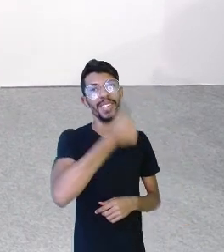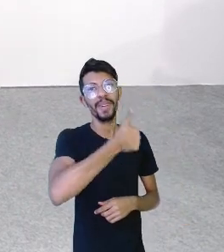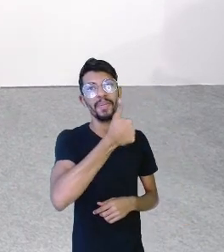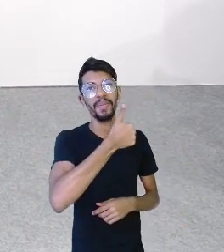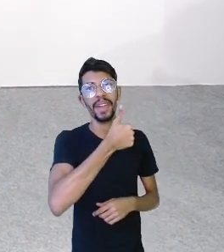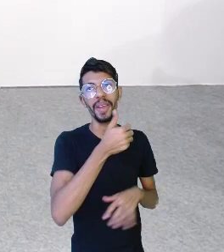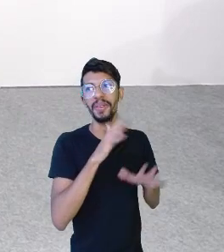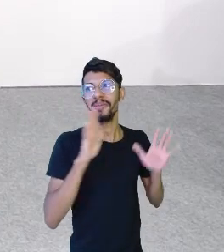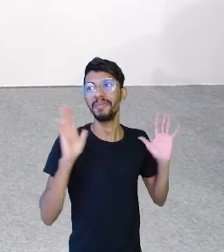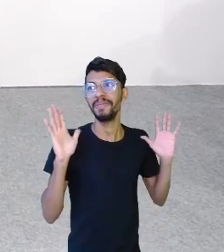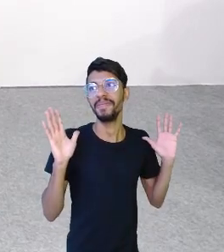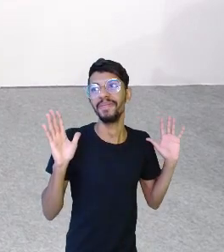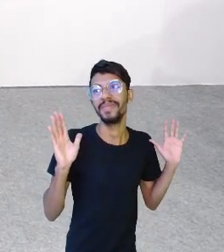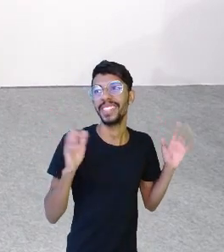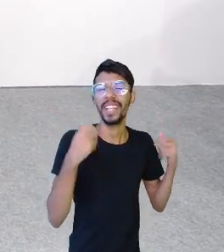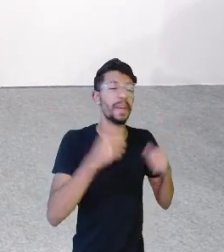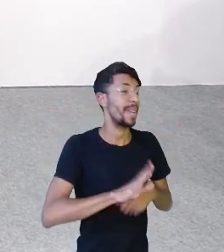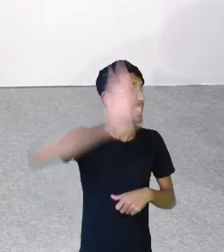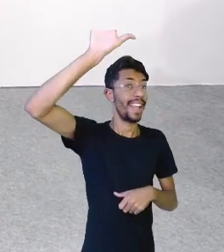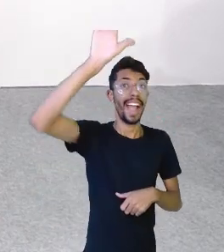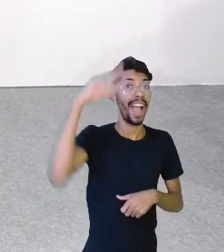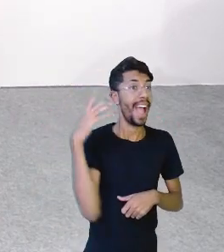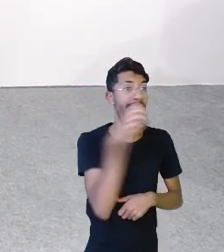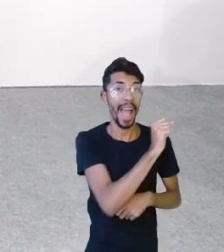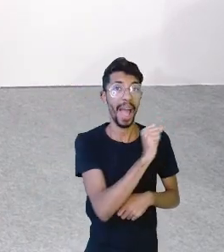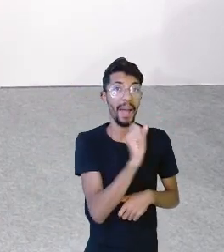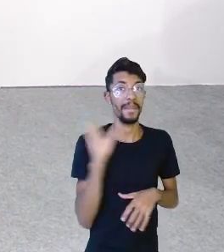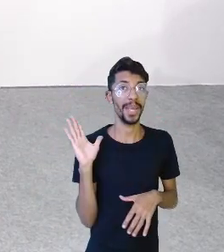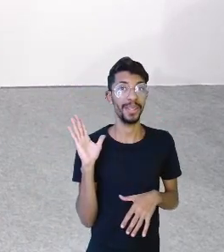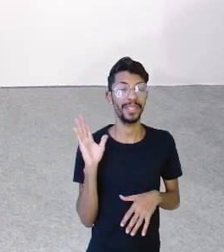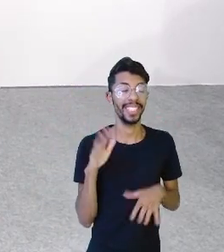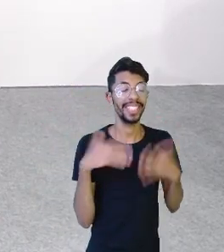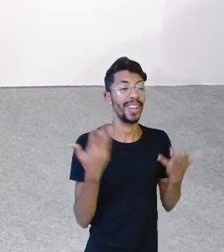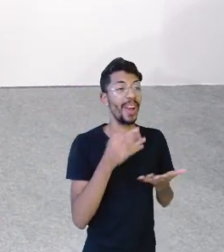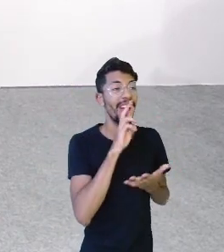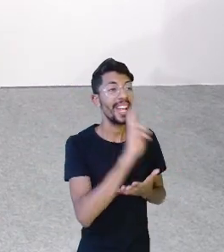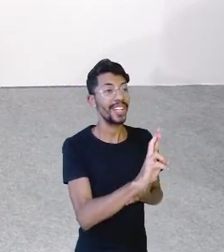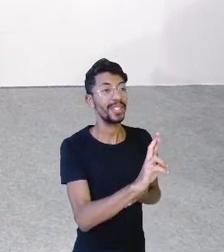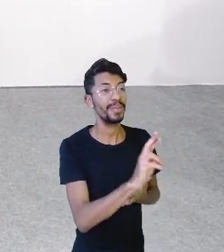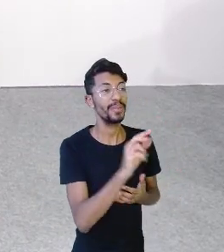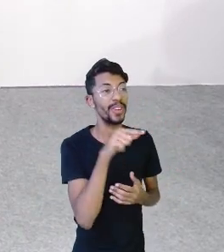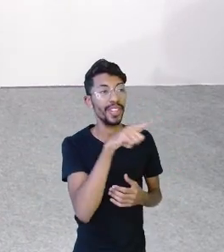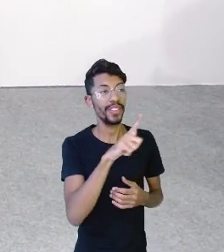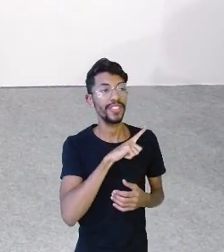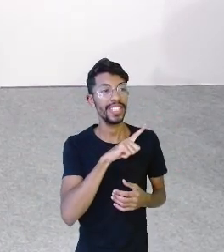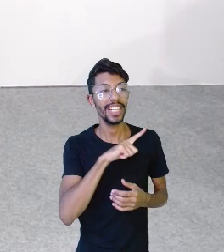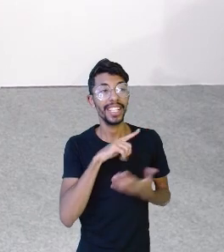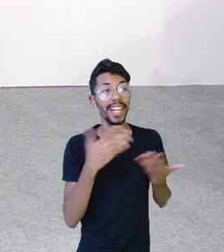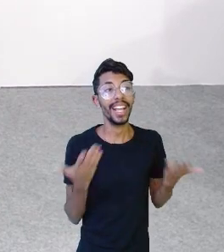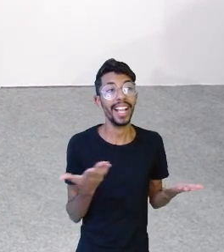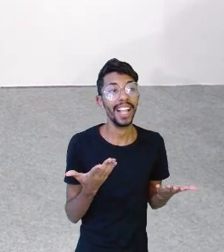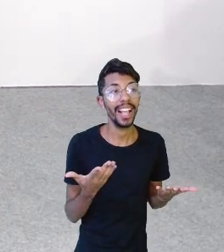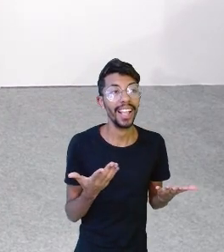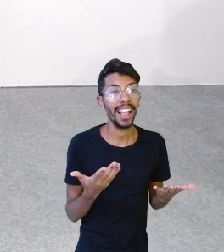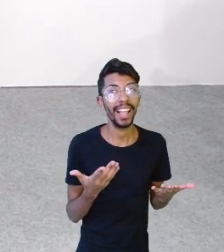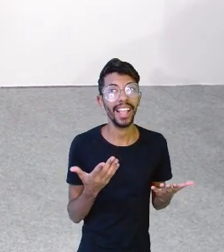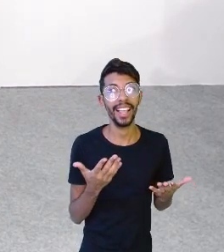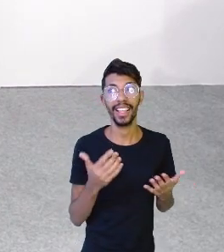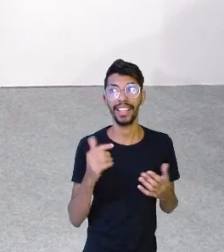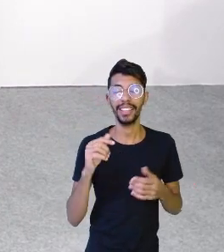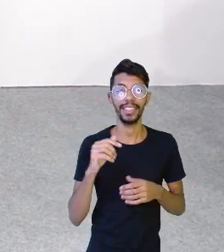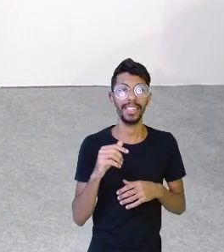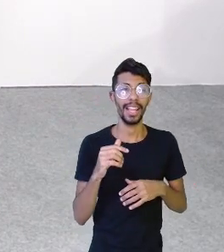levantar a mão. Pois é, tem que levantar. Então, Mauriceia, qual será o número que tem aí, Mauriceia, para você?